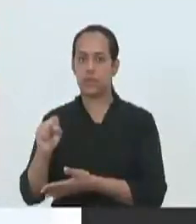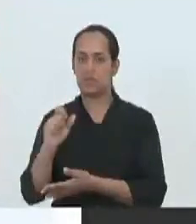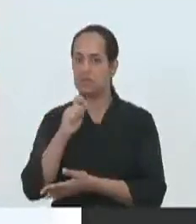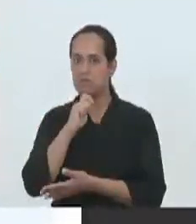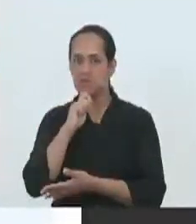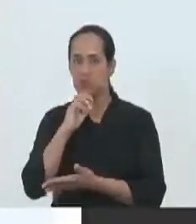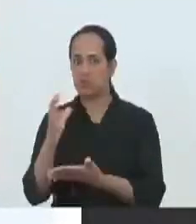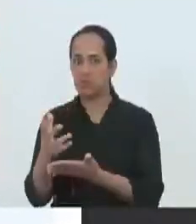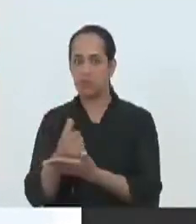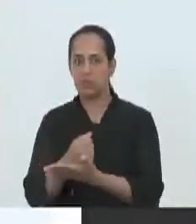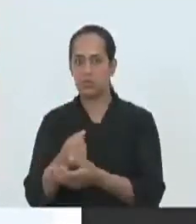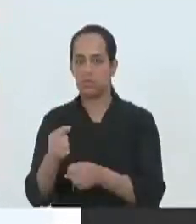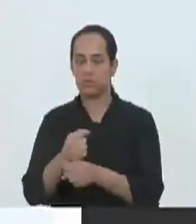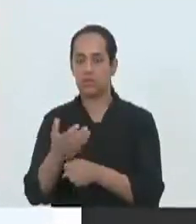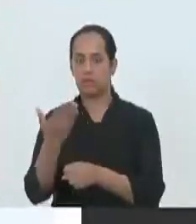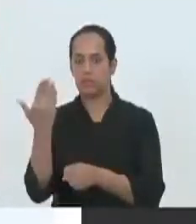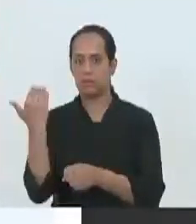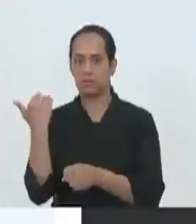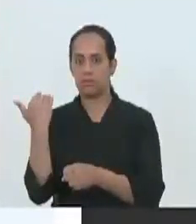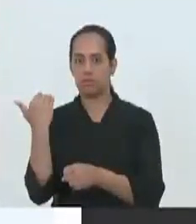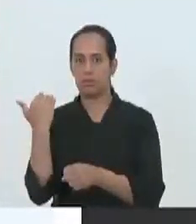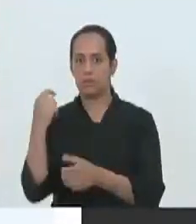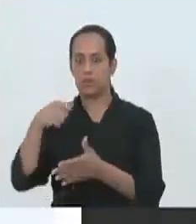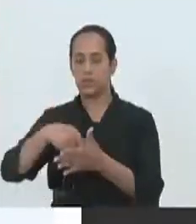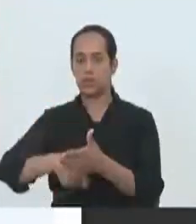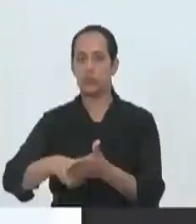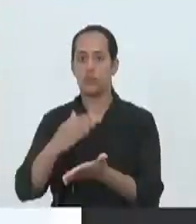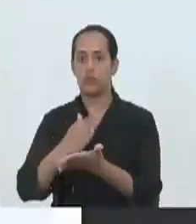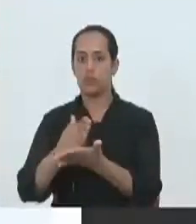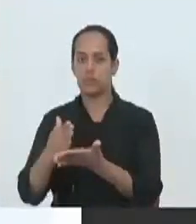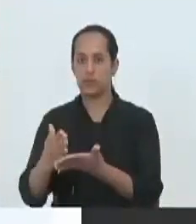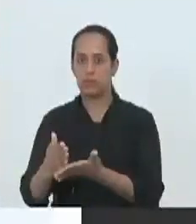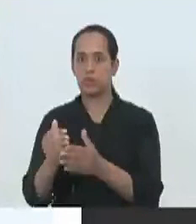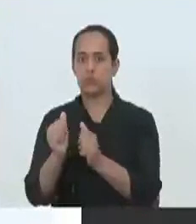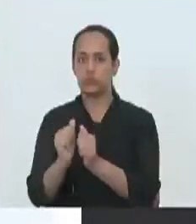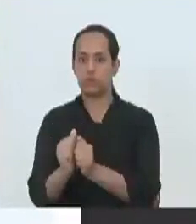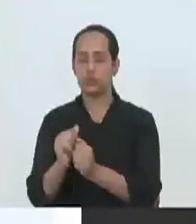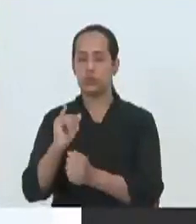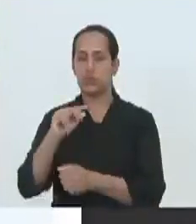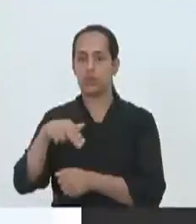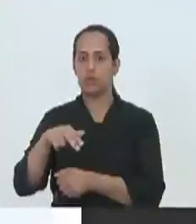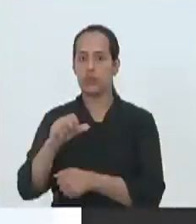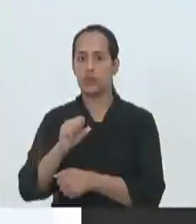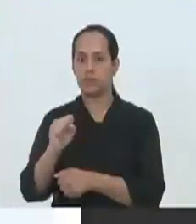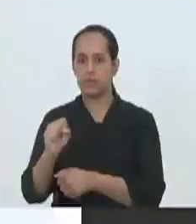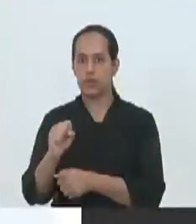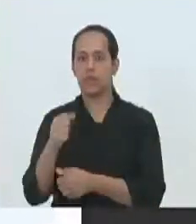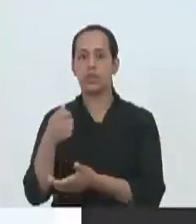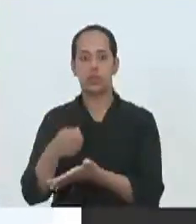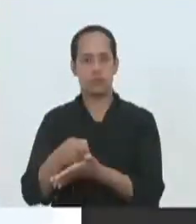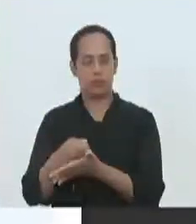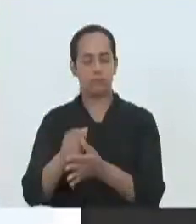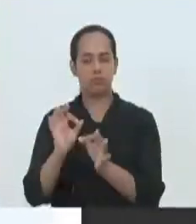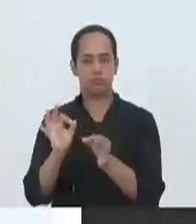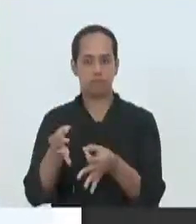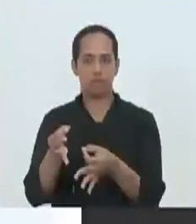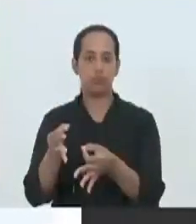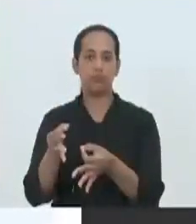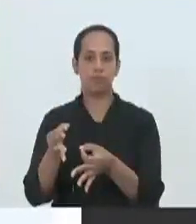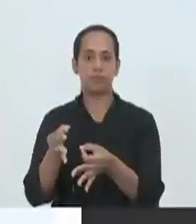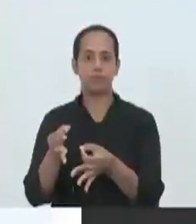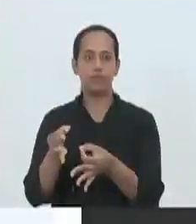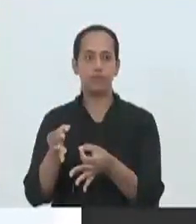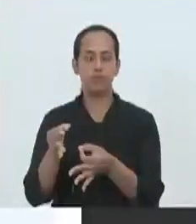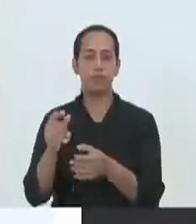a gente assinou um parcelamento junto a ao INSS e vem cumprindo então aí dentro também a